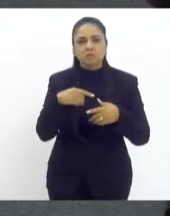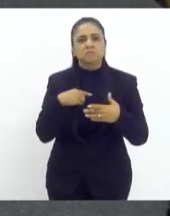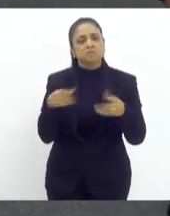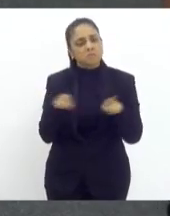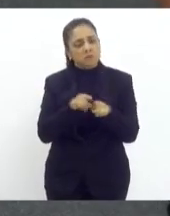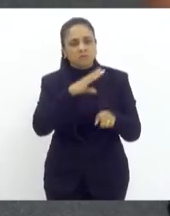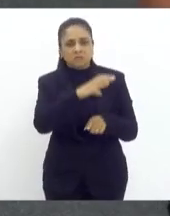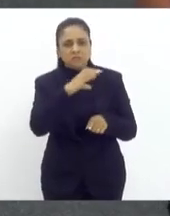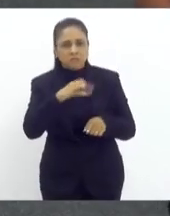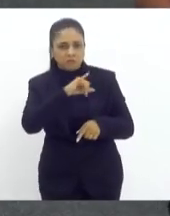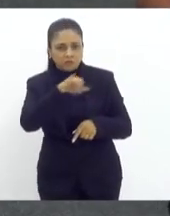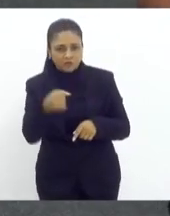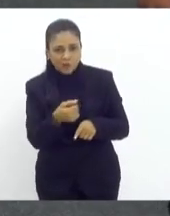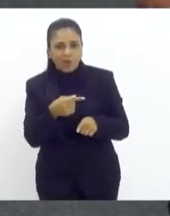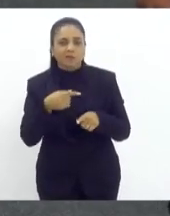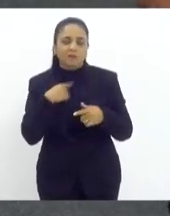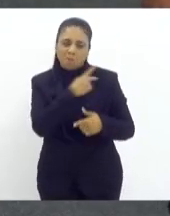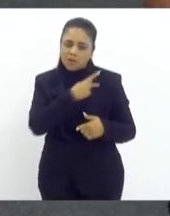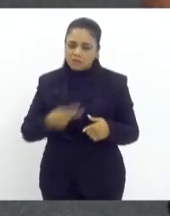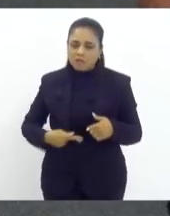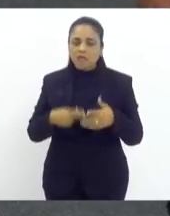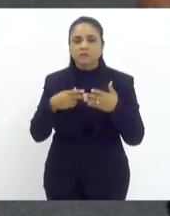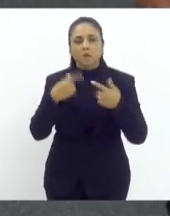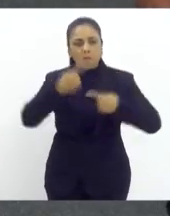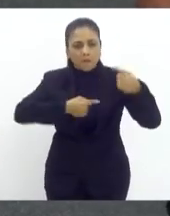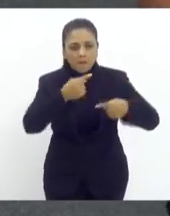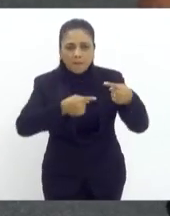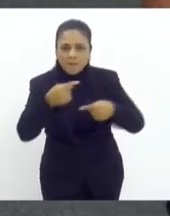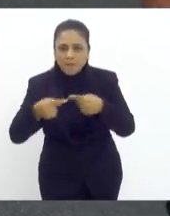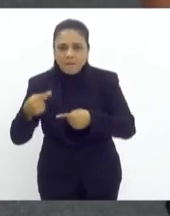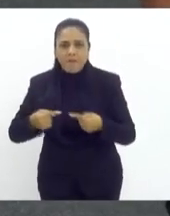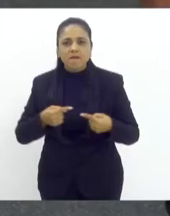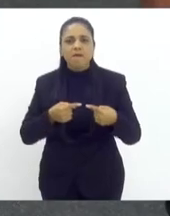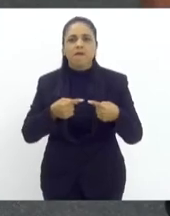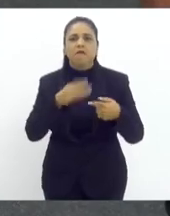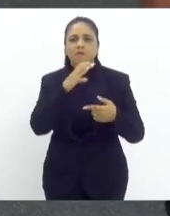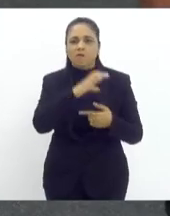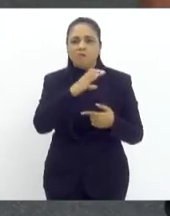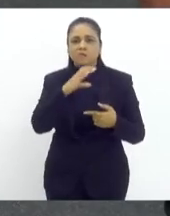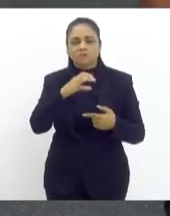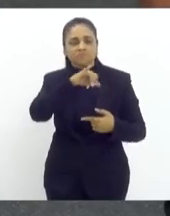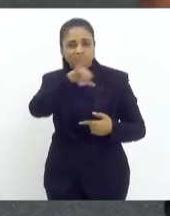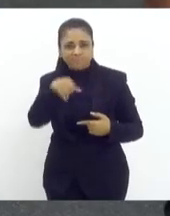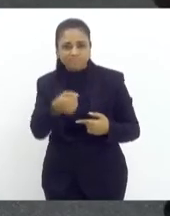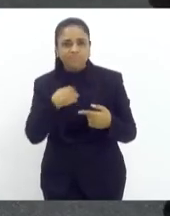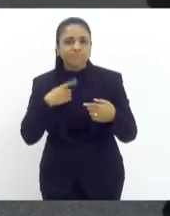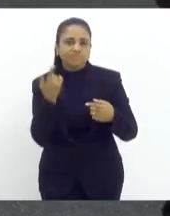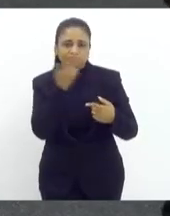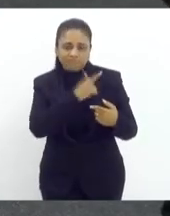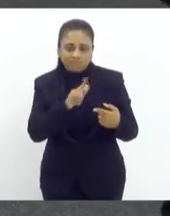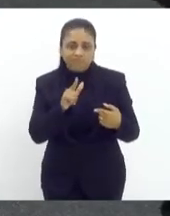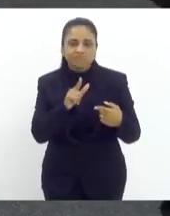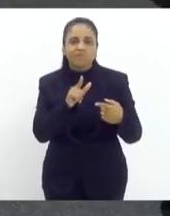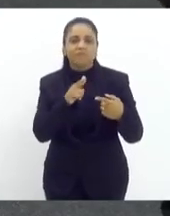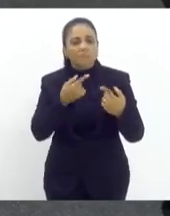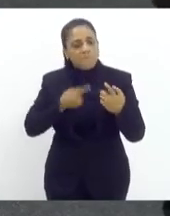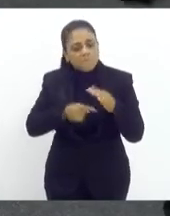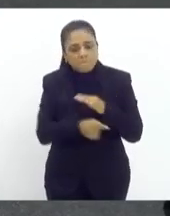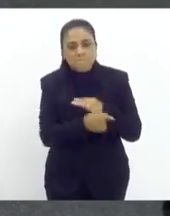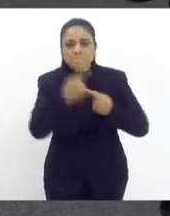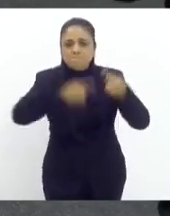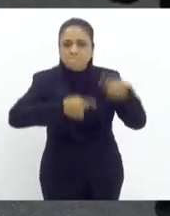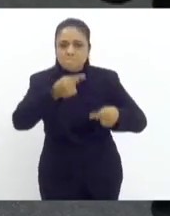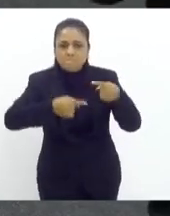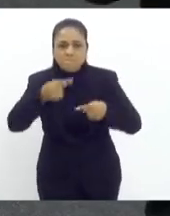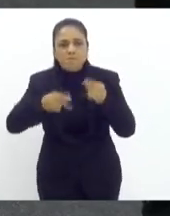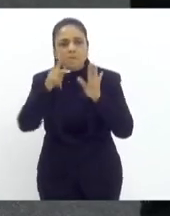inclusive ao presidente pela forma como conduziu o debate realmente na na comissão de condições de justiça a gente conseguiu aprofundar bem qual era a diferenciação do